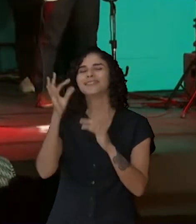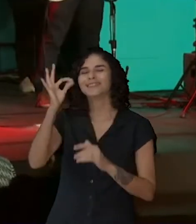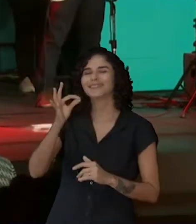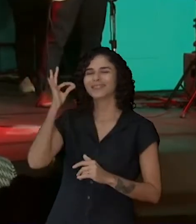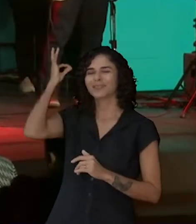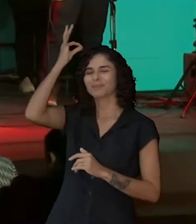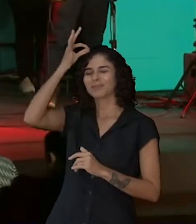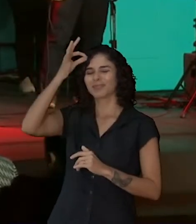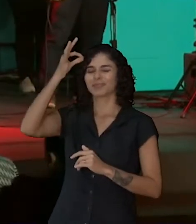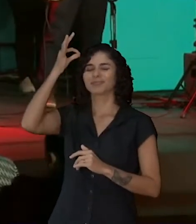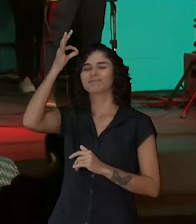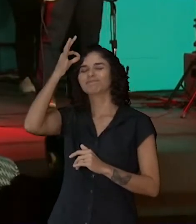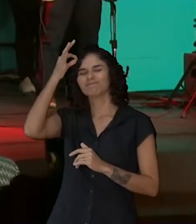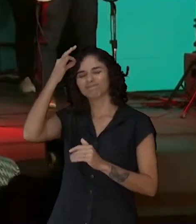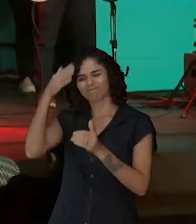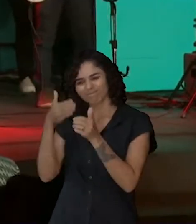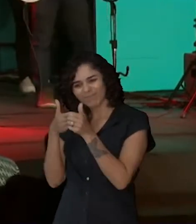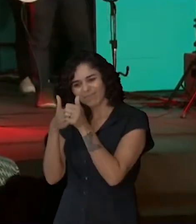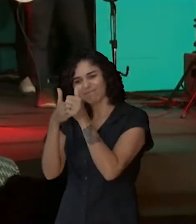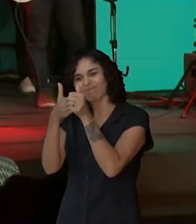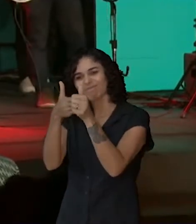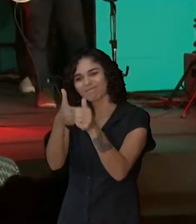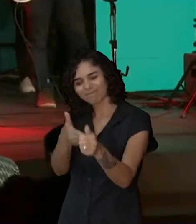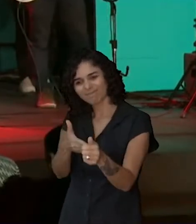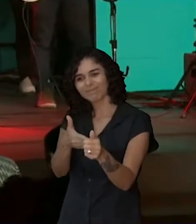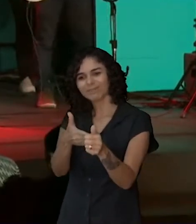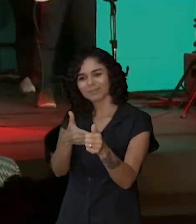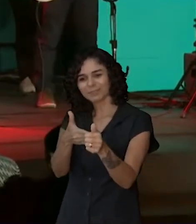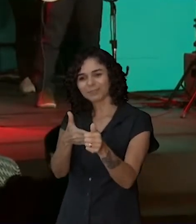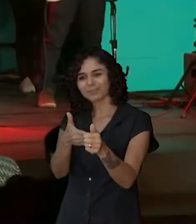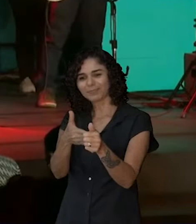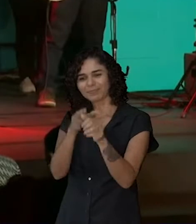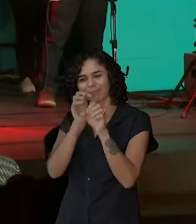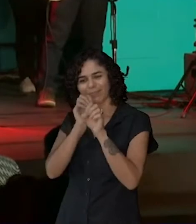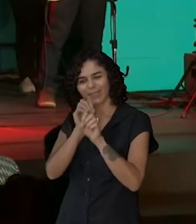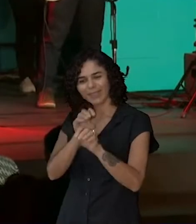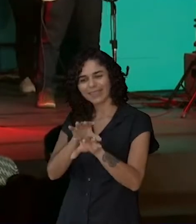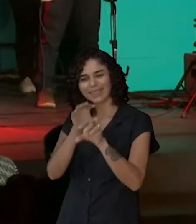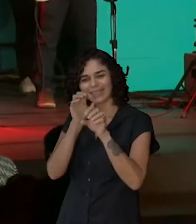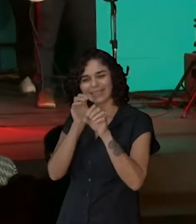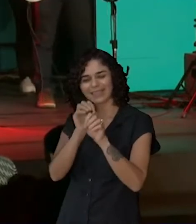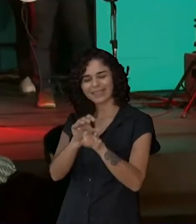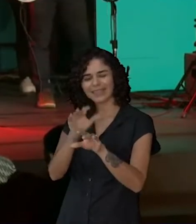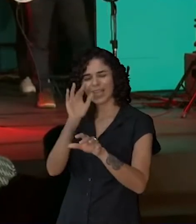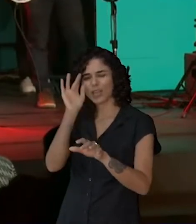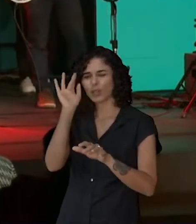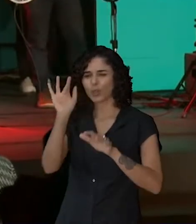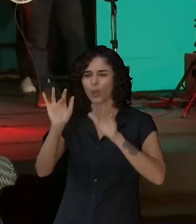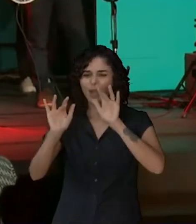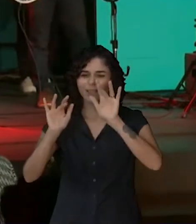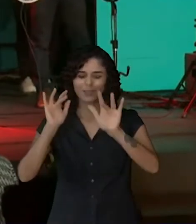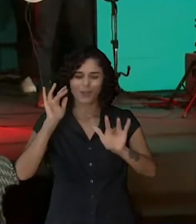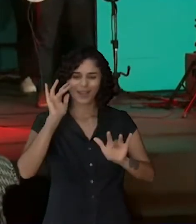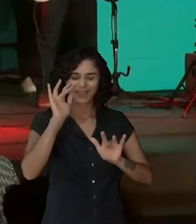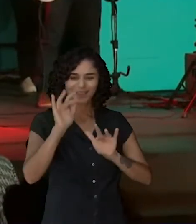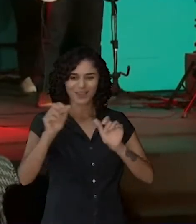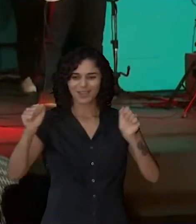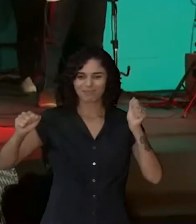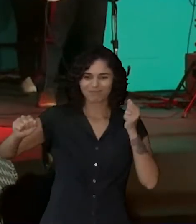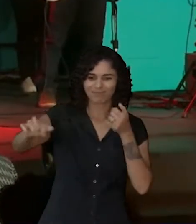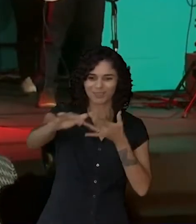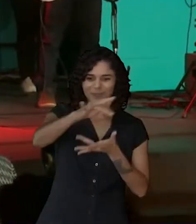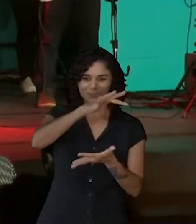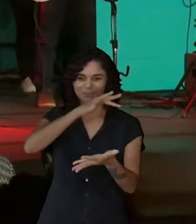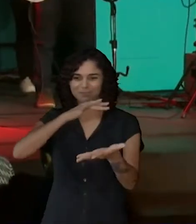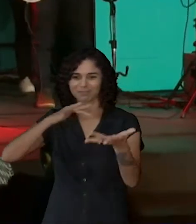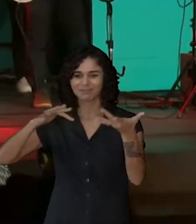pela mão. Toma-os pela mão e lhes visita de maneira sobrenatural. E eu